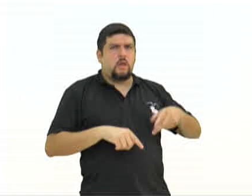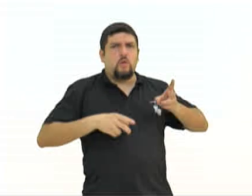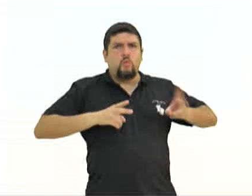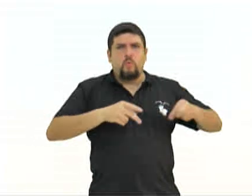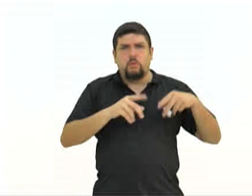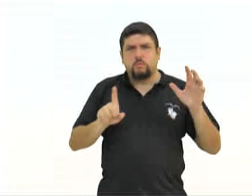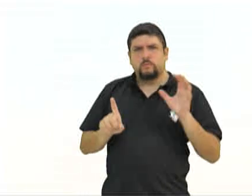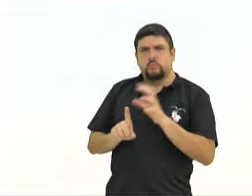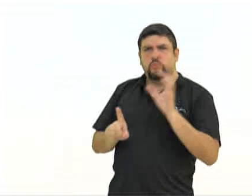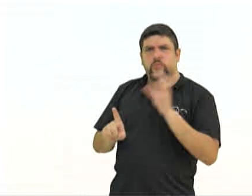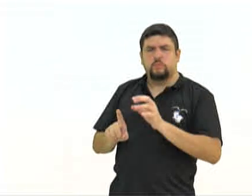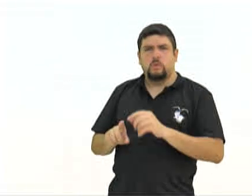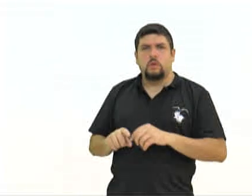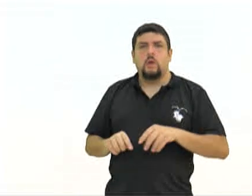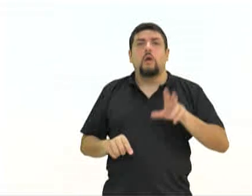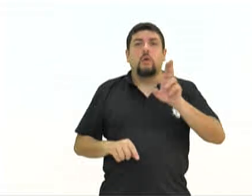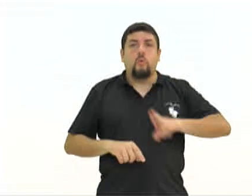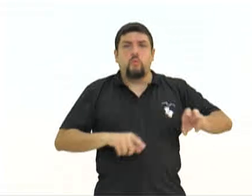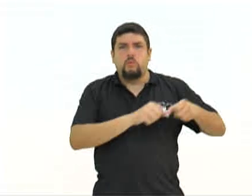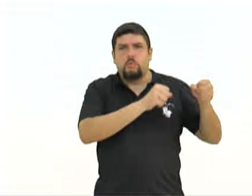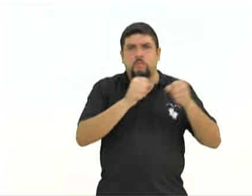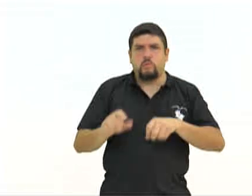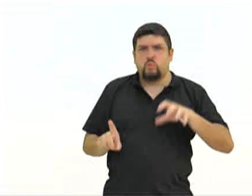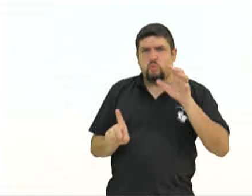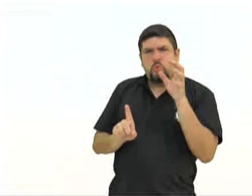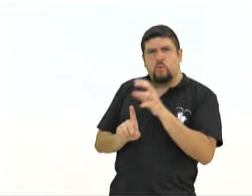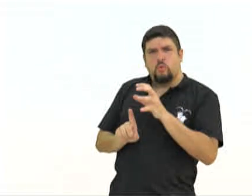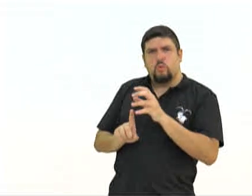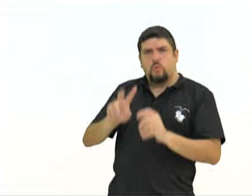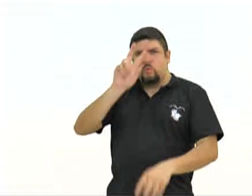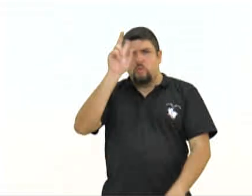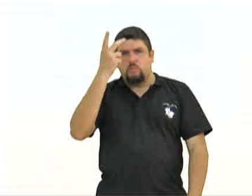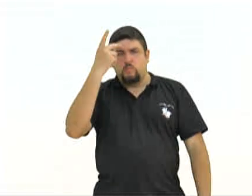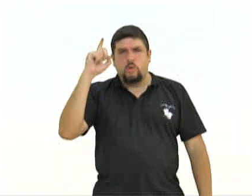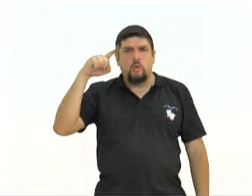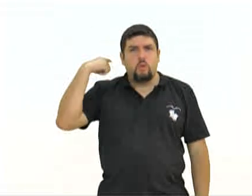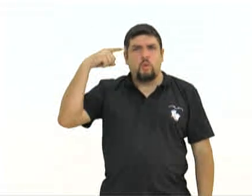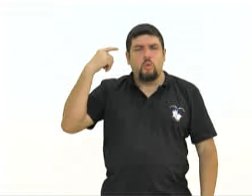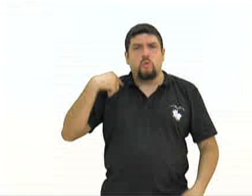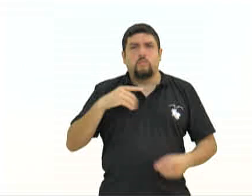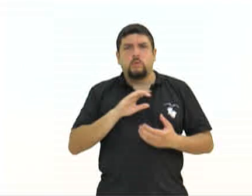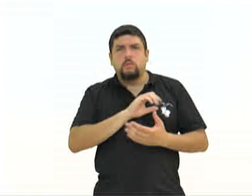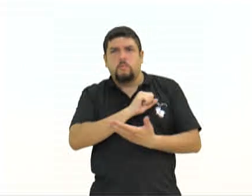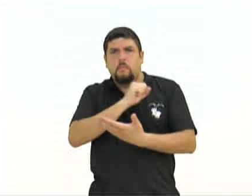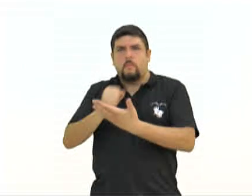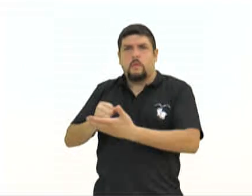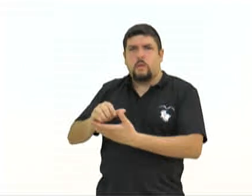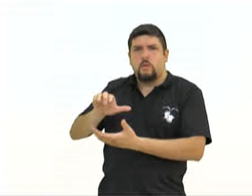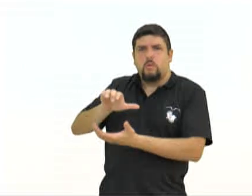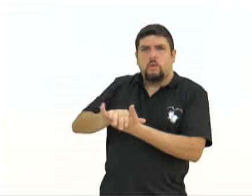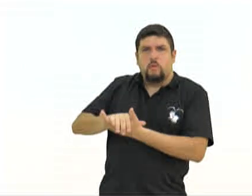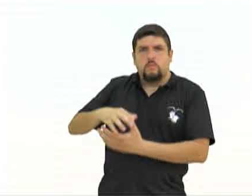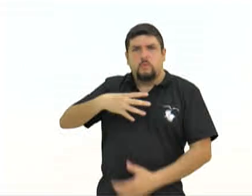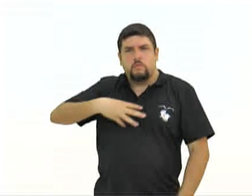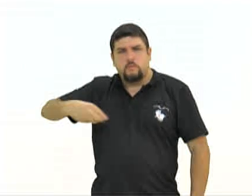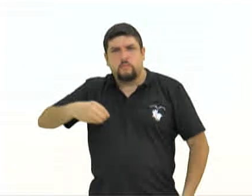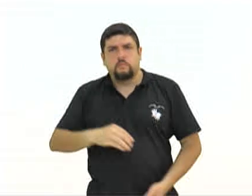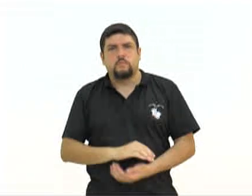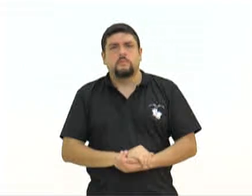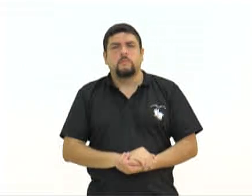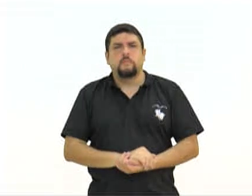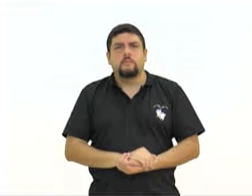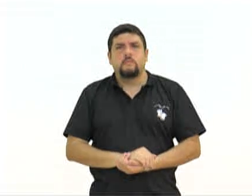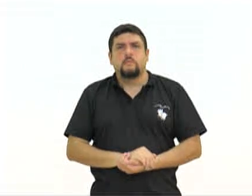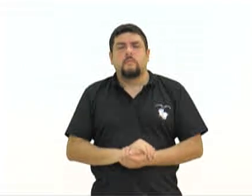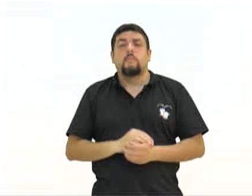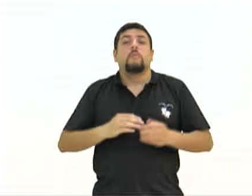seus poderes para provocar um acesso de loucura no herói, que acabou matando a própria esposa e os filhos. E aí, pessoal, qual